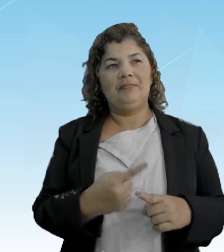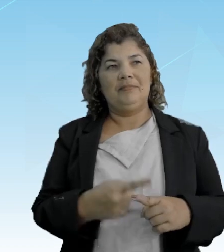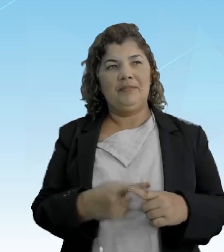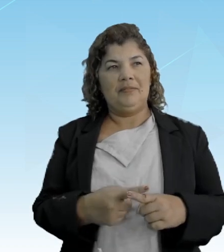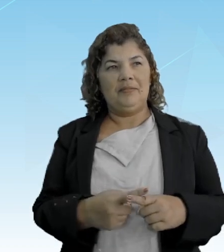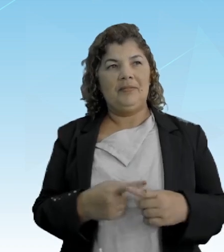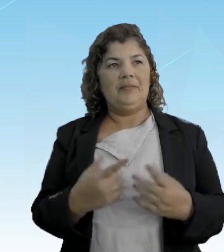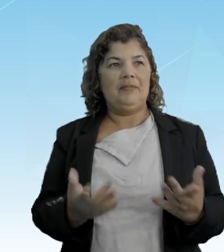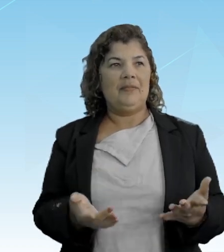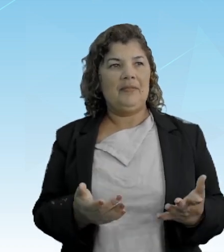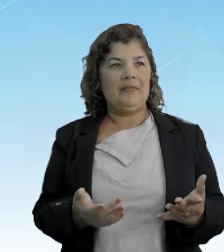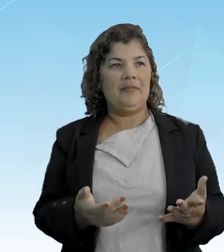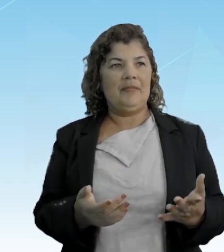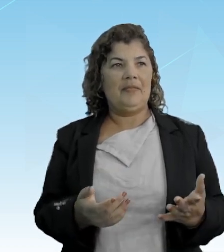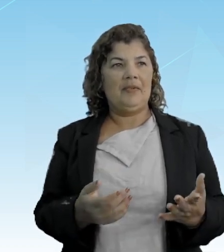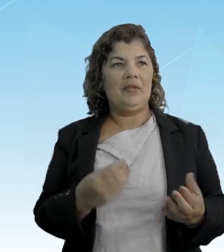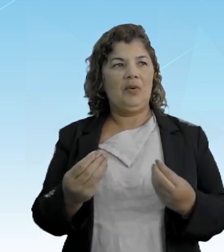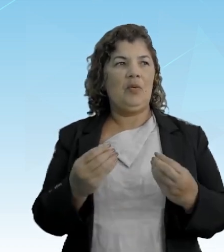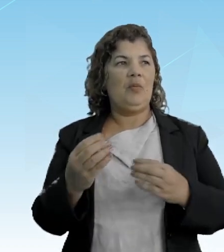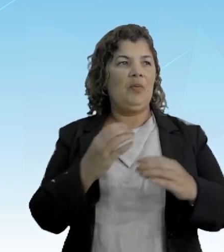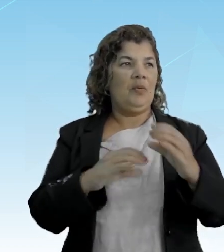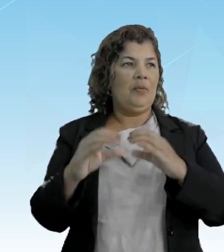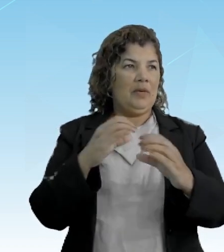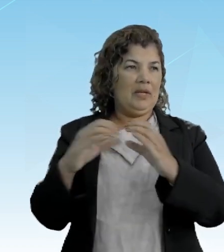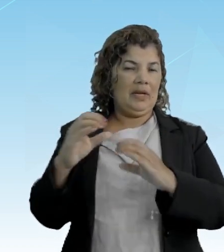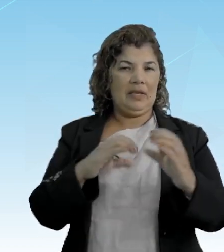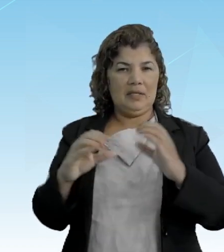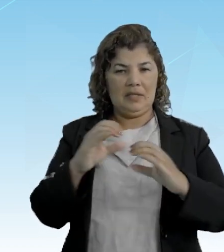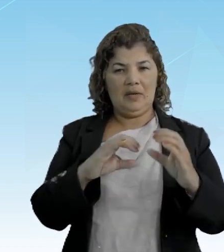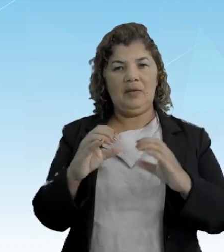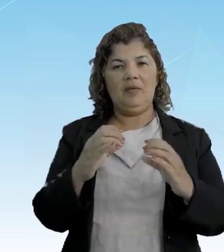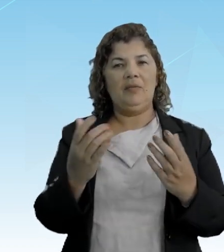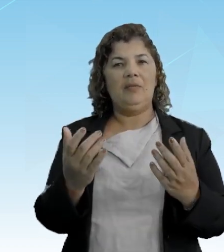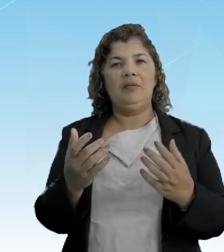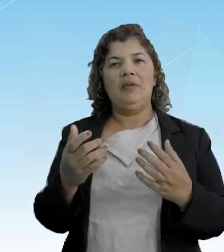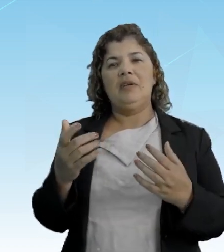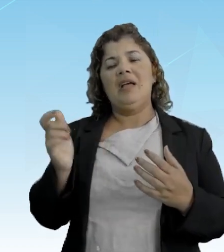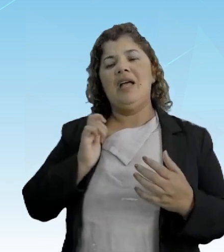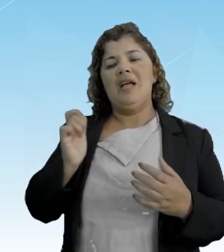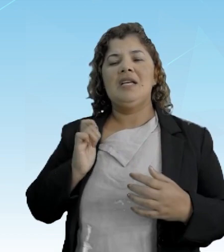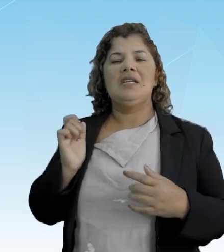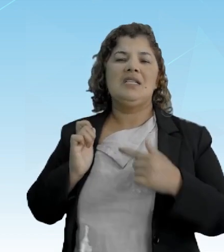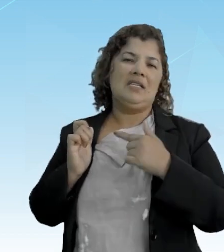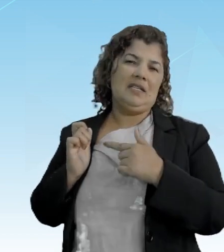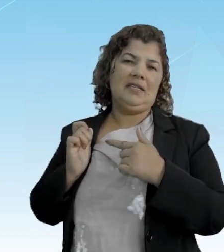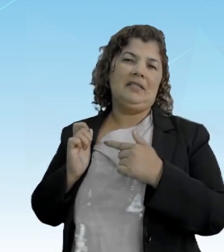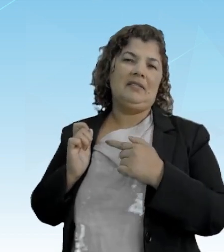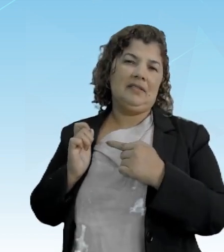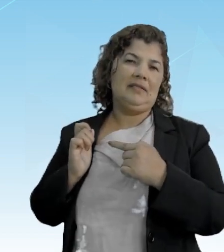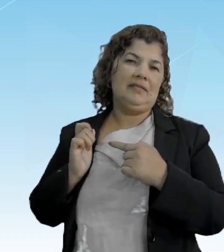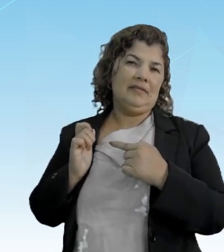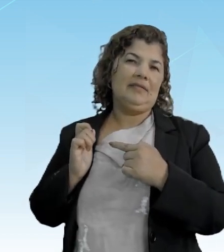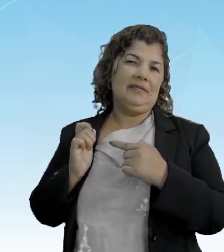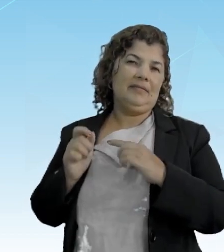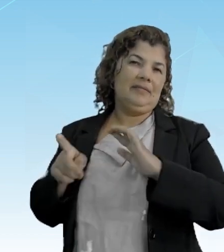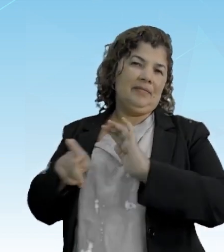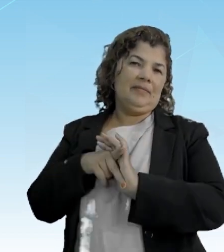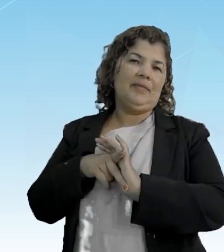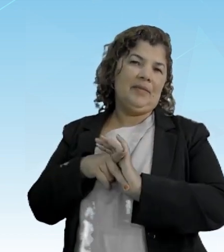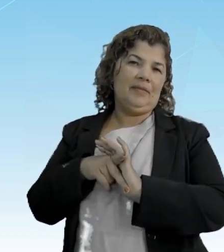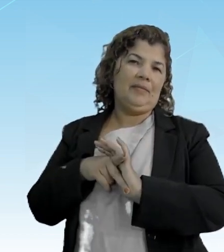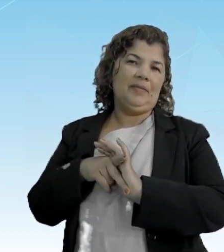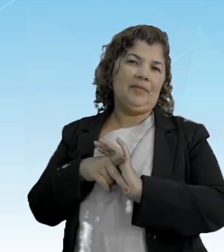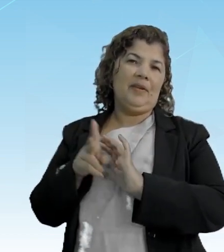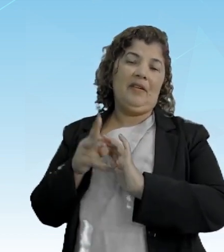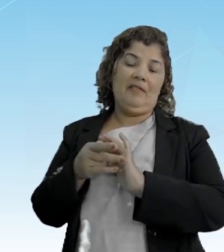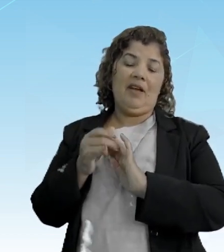os grandes meios de comunicação, eles pertencem à classe rica. Então, a classe rica, essa classe rica, ela vai